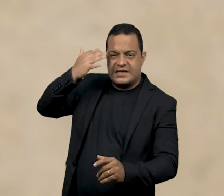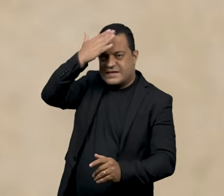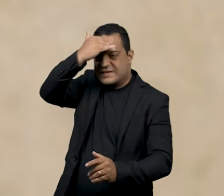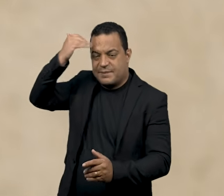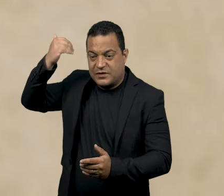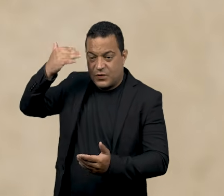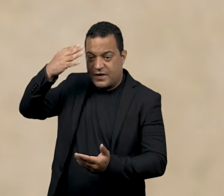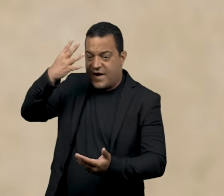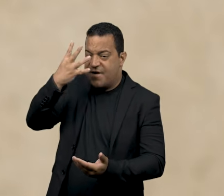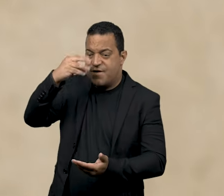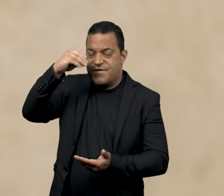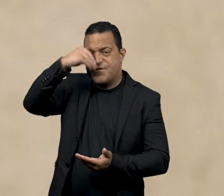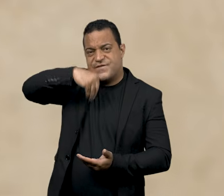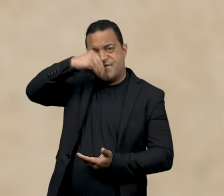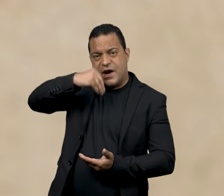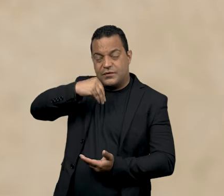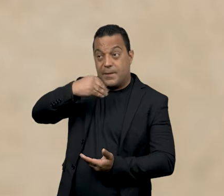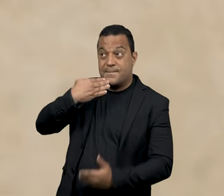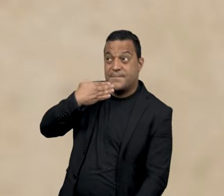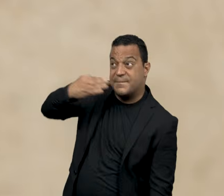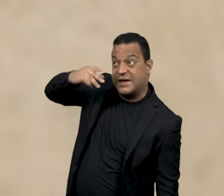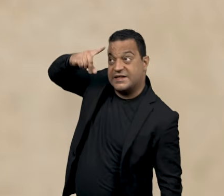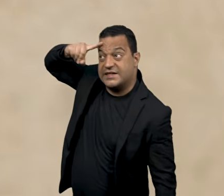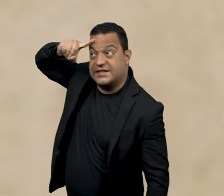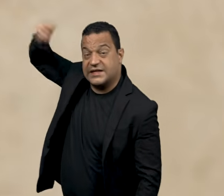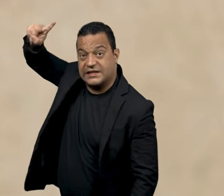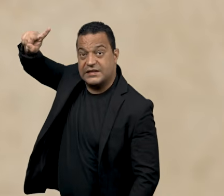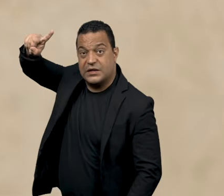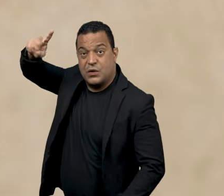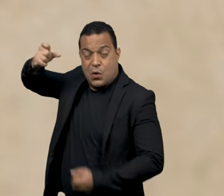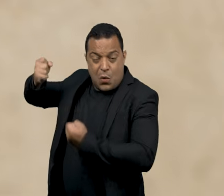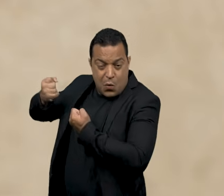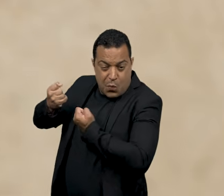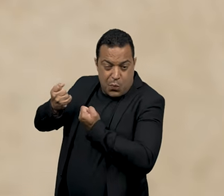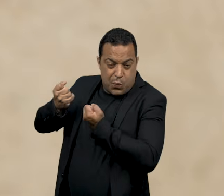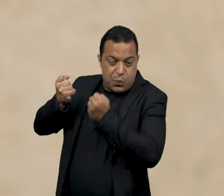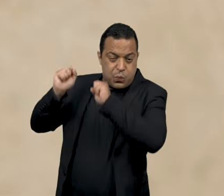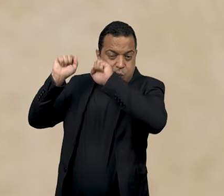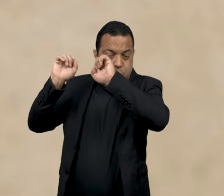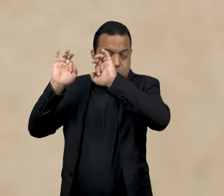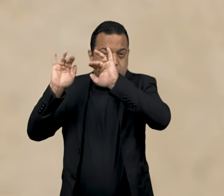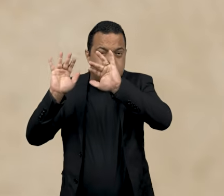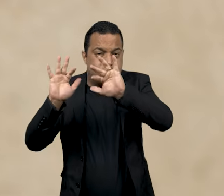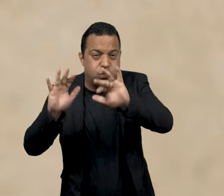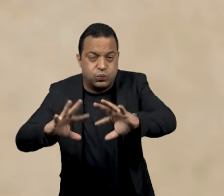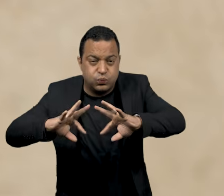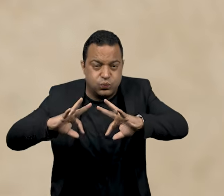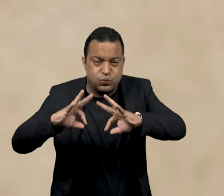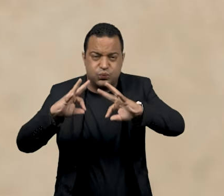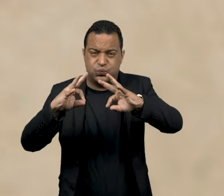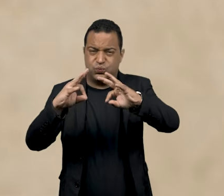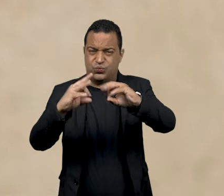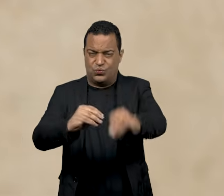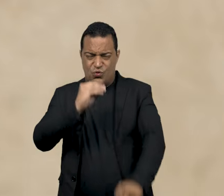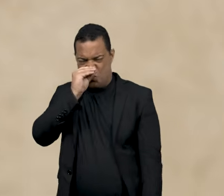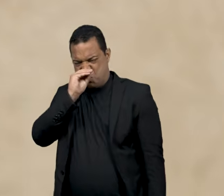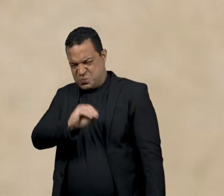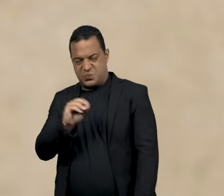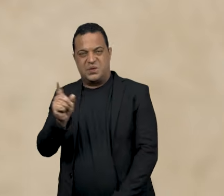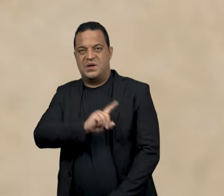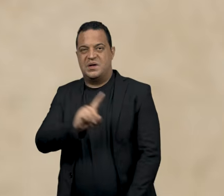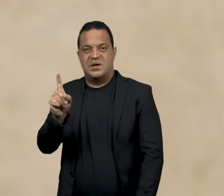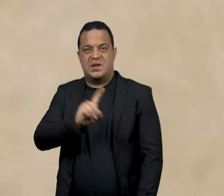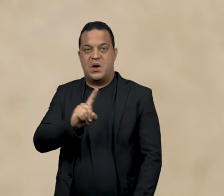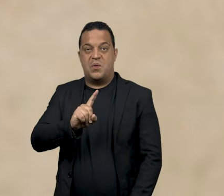falta de sabedoria, peça a Deus, que a todos dá liberalmente, e não o lança